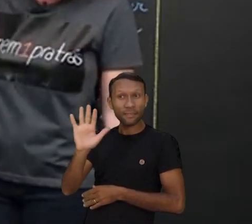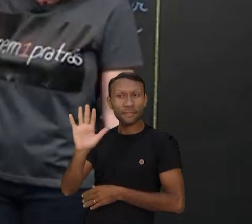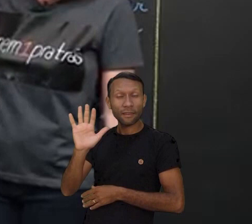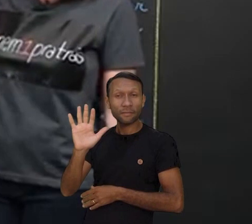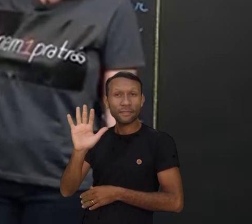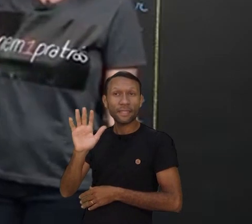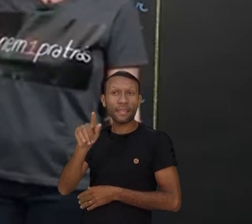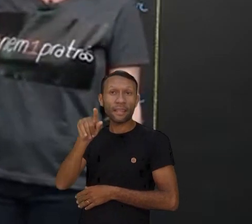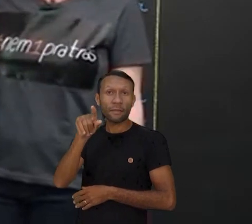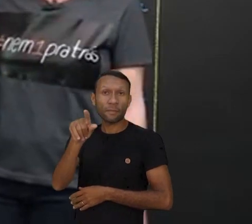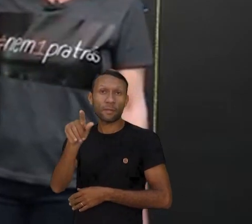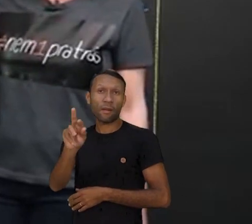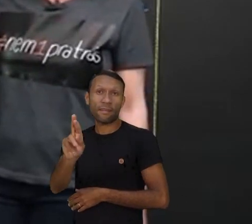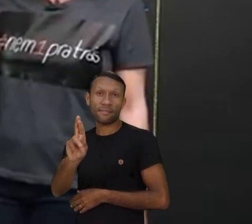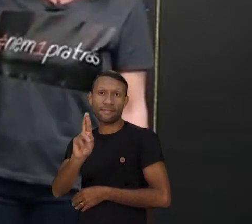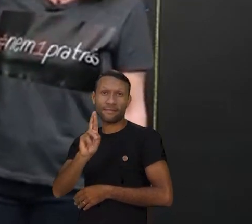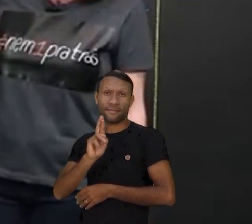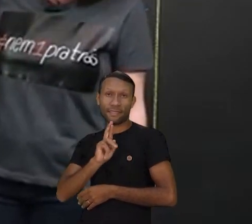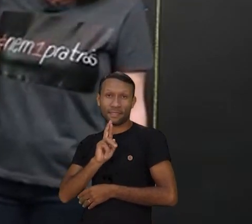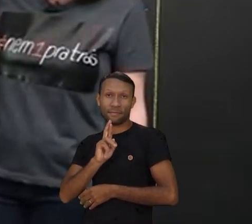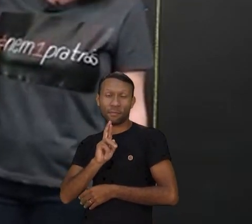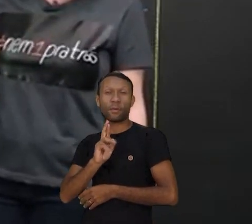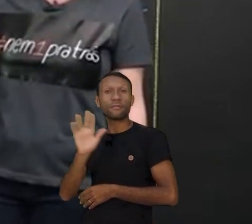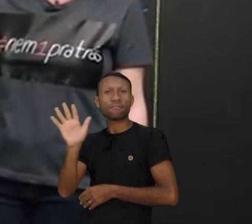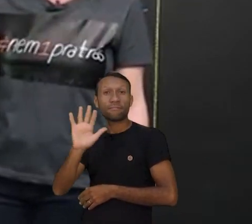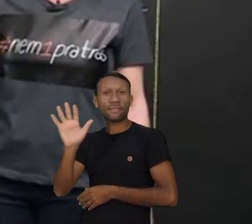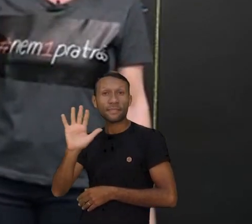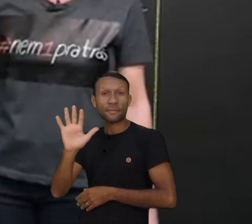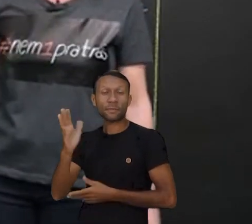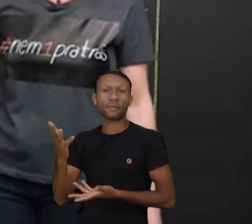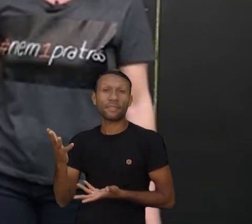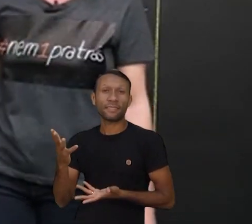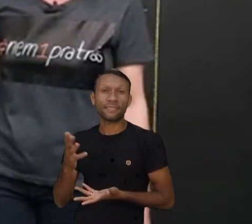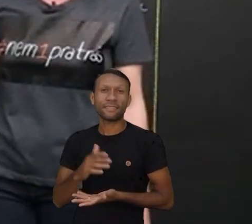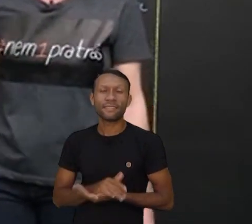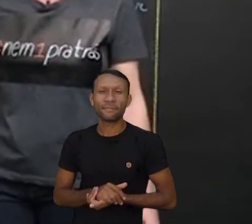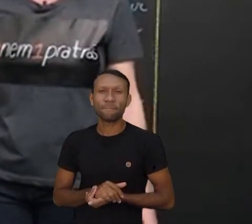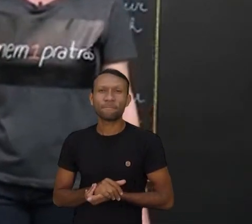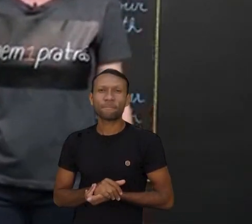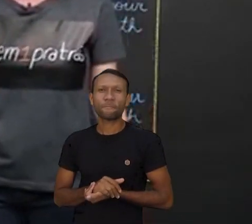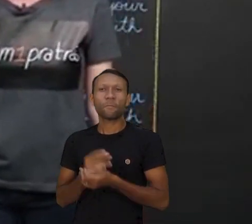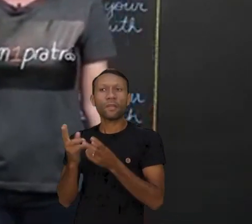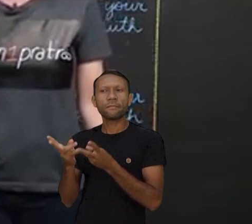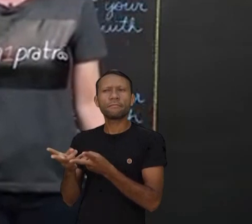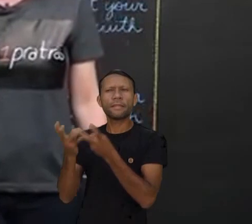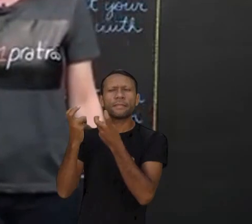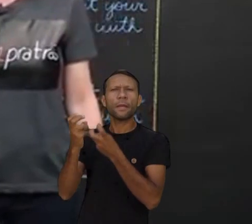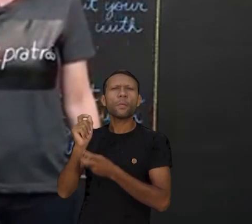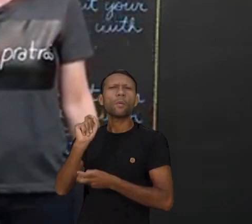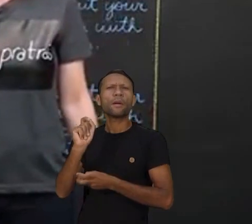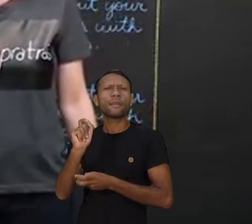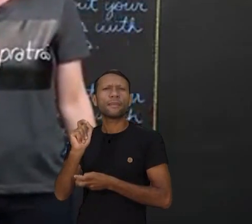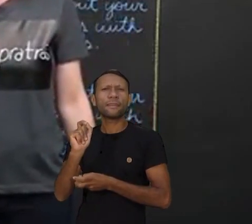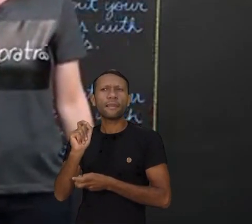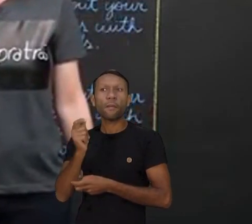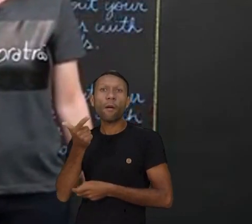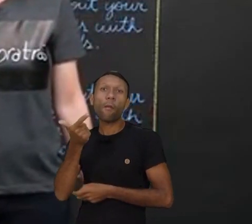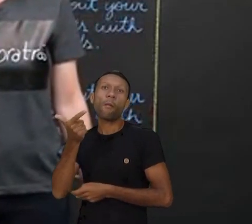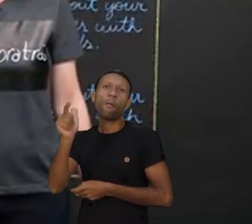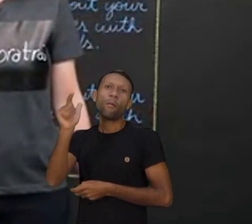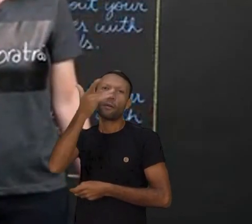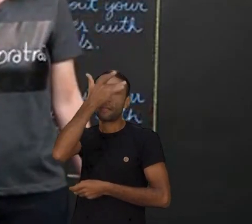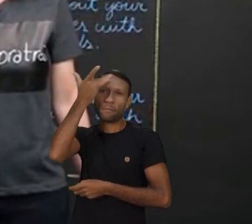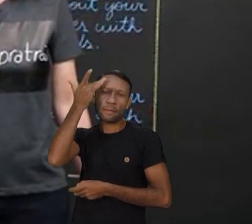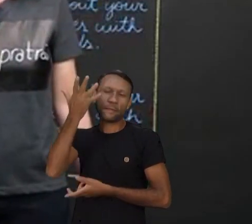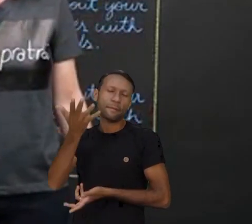alguém, and realize the person is waving at someone else. E percebe, se toca que ela está dando tchau para